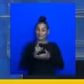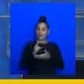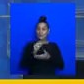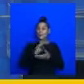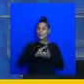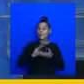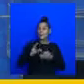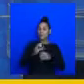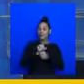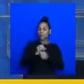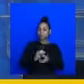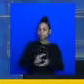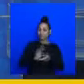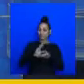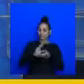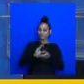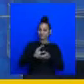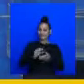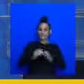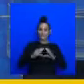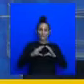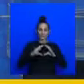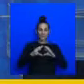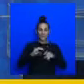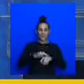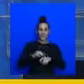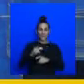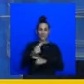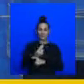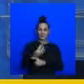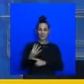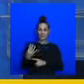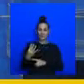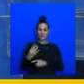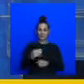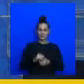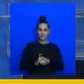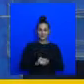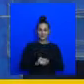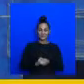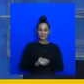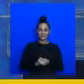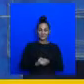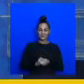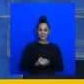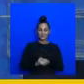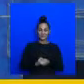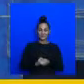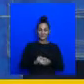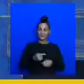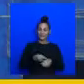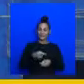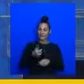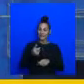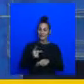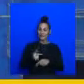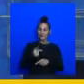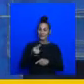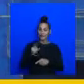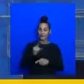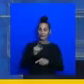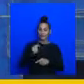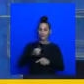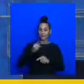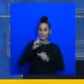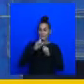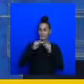Boa sorte para você. Bola marrom, 24. Marrom, número 24. E agora o sétimo e último